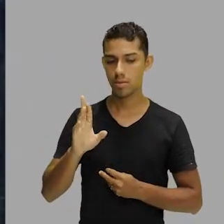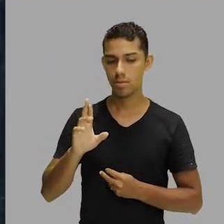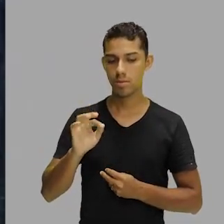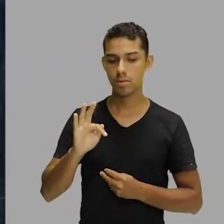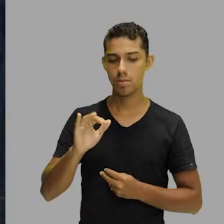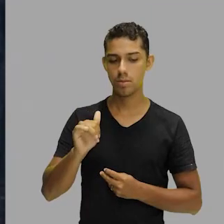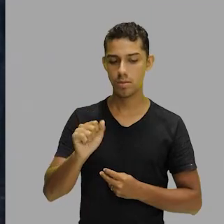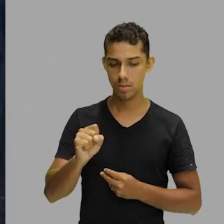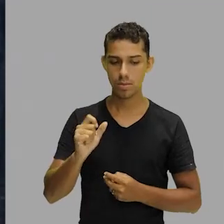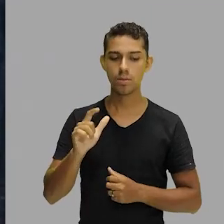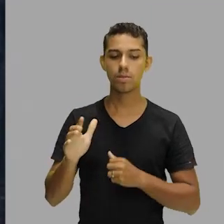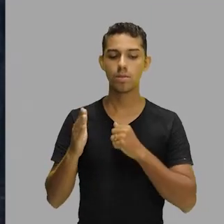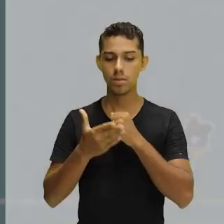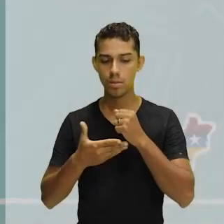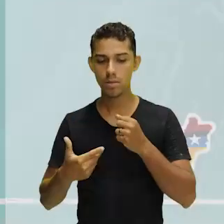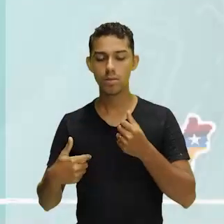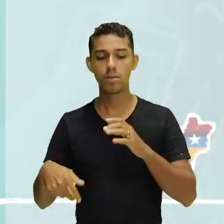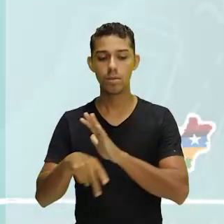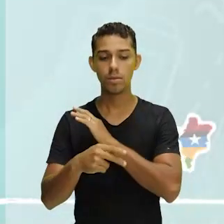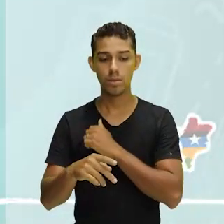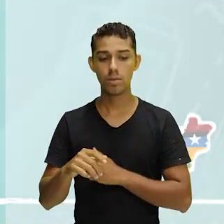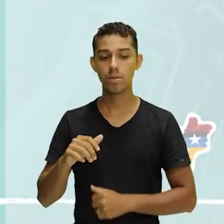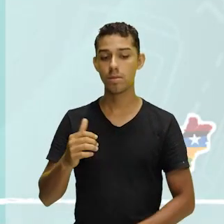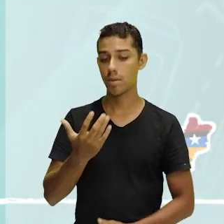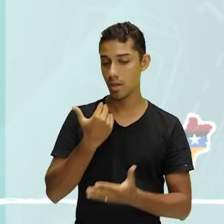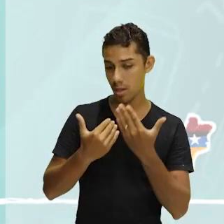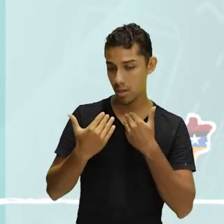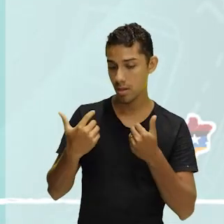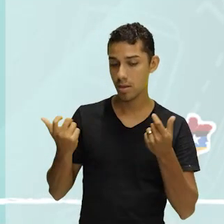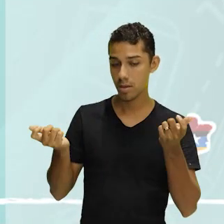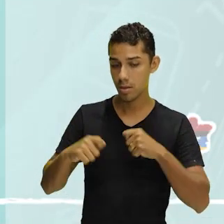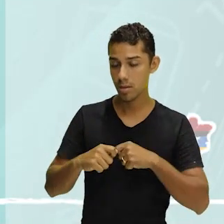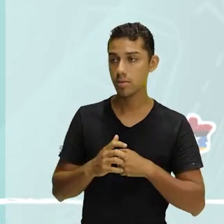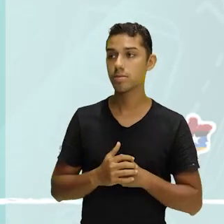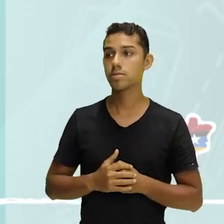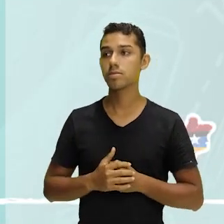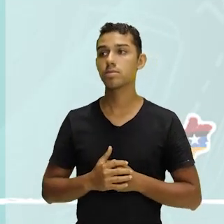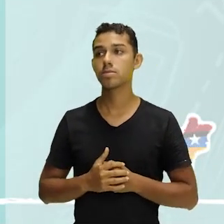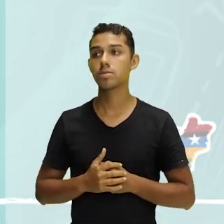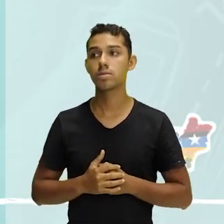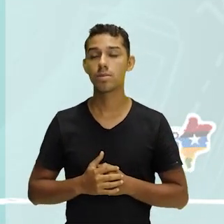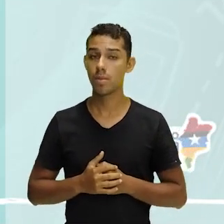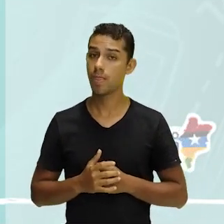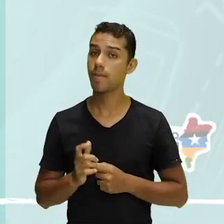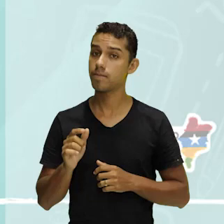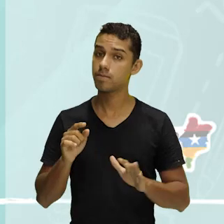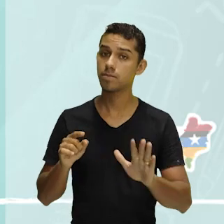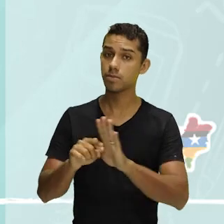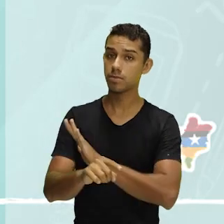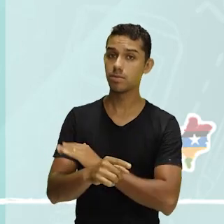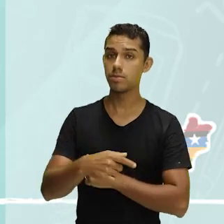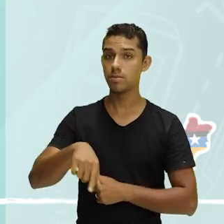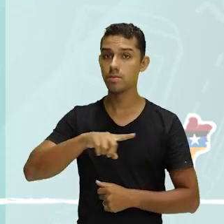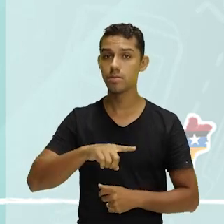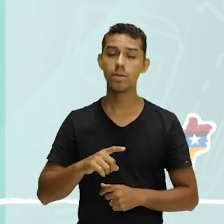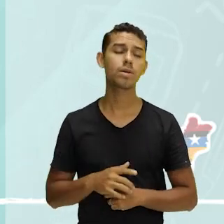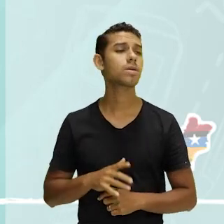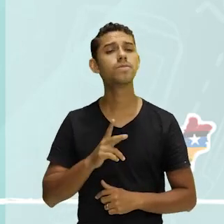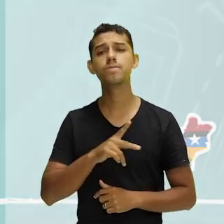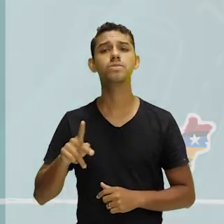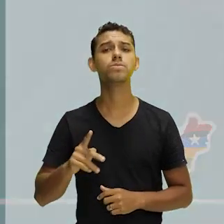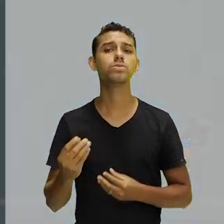parte da base da cadeia alimentar. E aí, você pode perguntar,